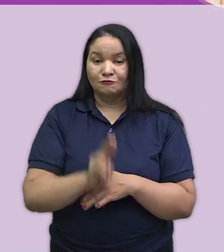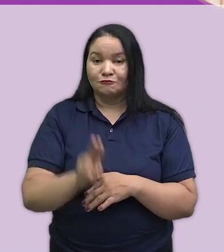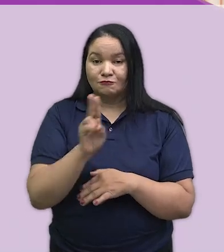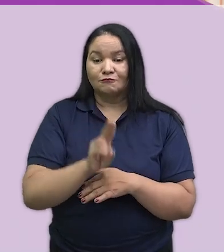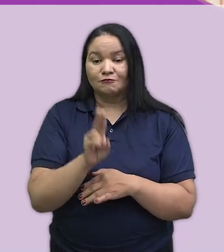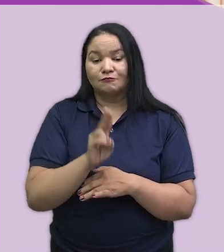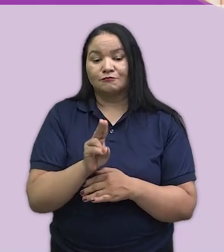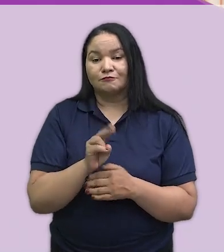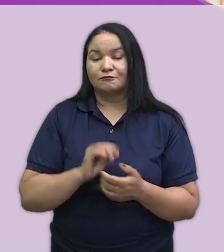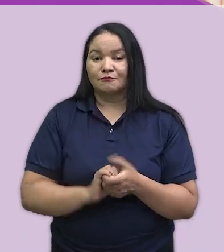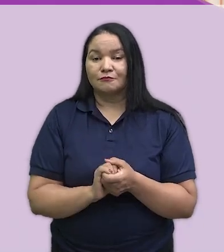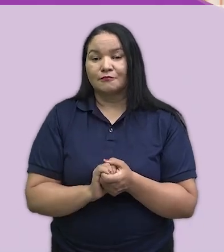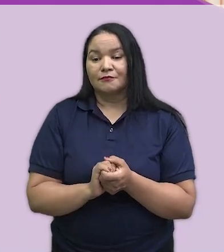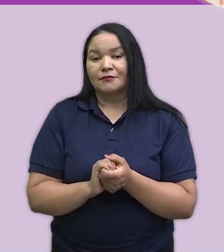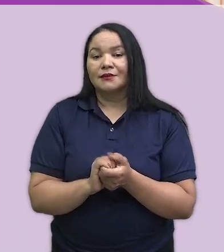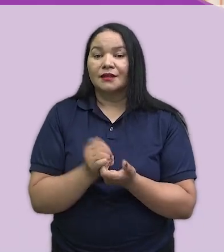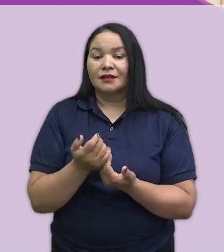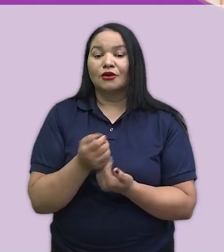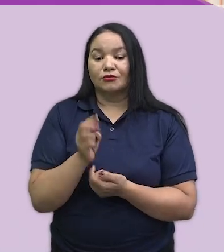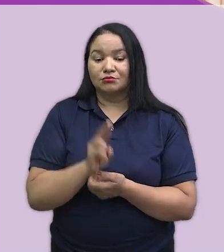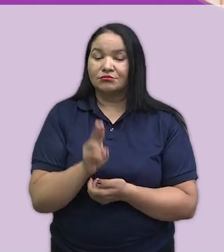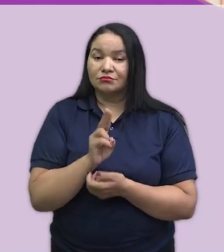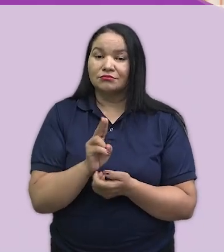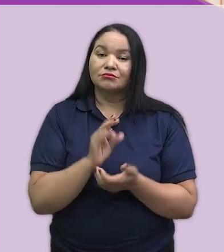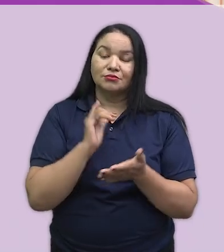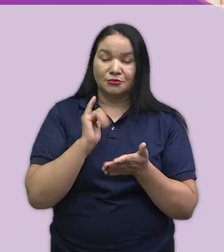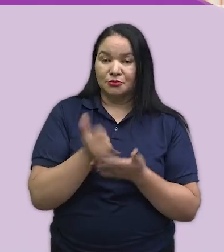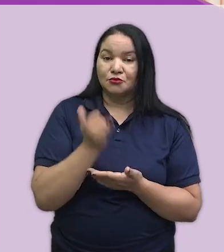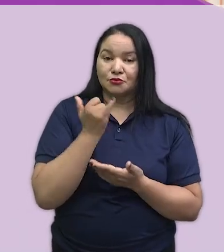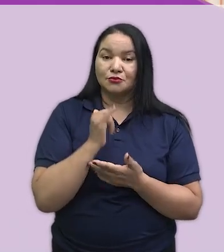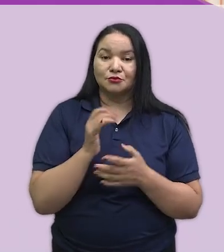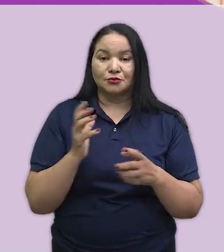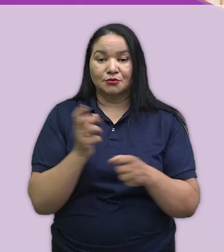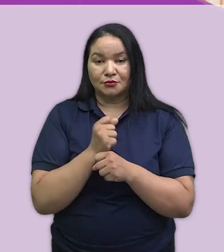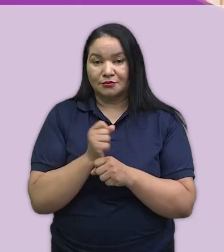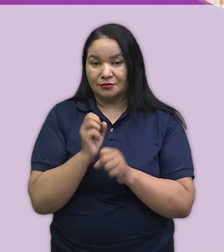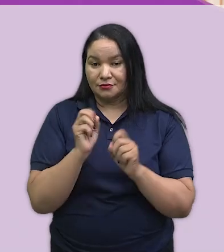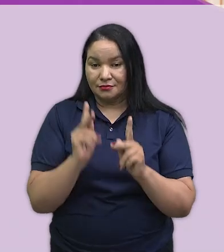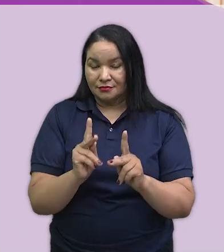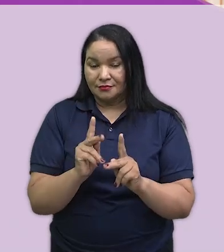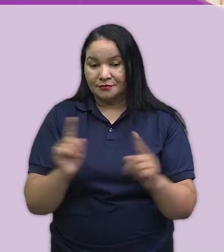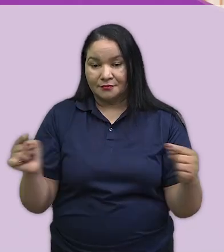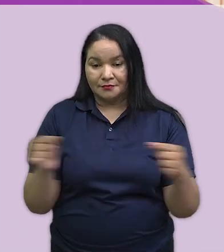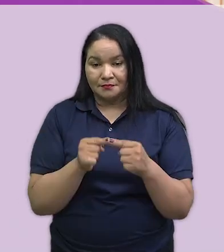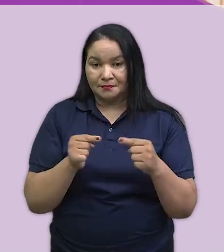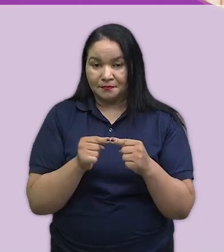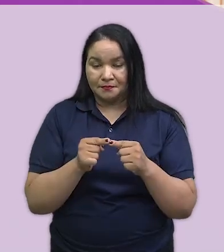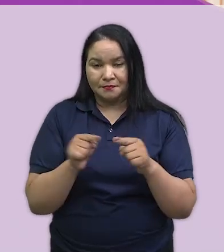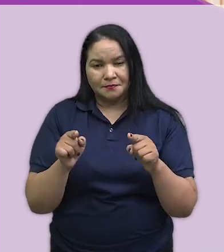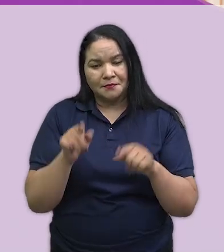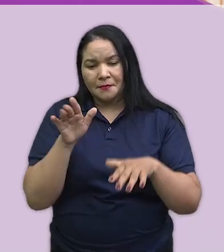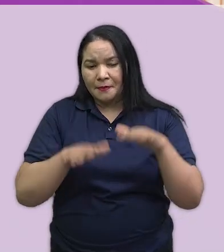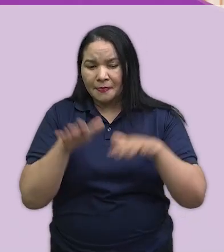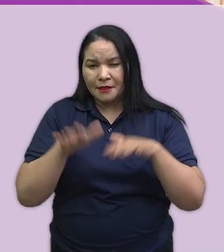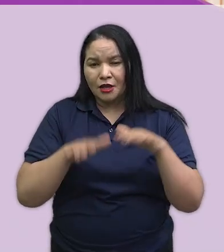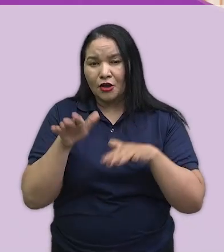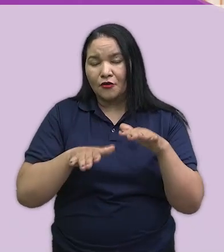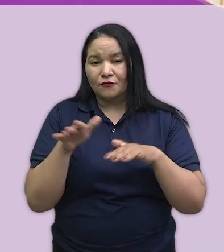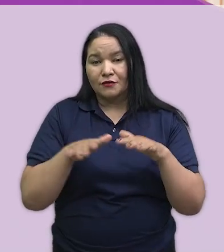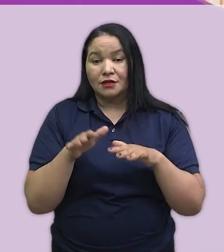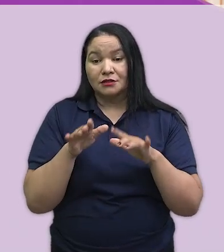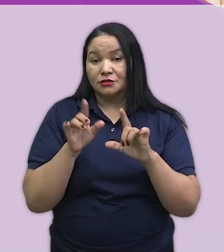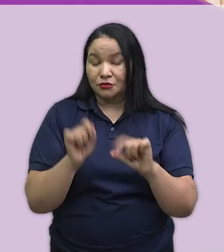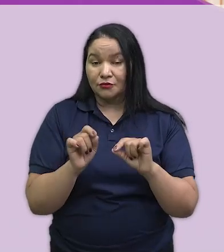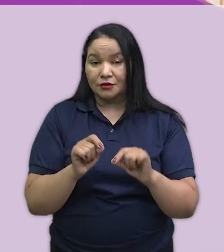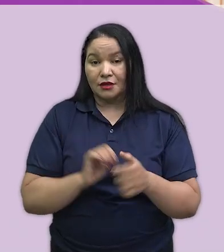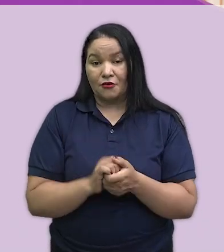como posso dizer, um dos lugares onde ainda se utiliza muito o cálculo dos juros simples. Talvez seja, né, pela natureza de